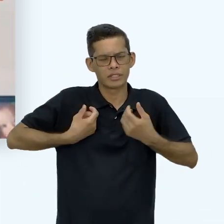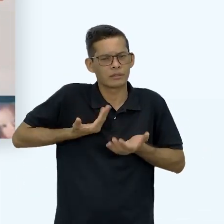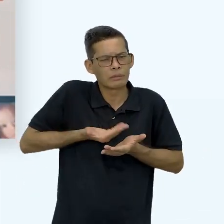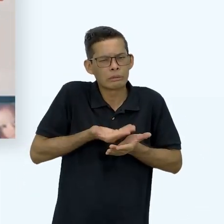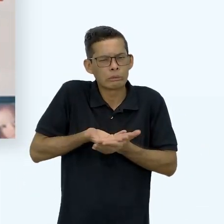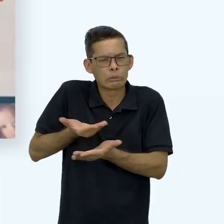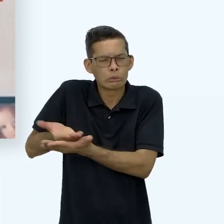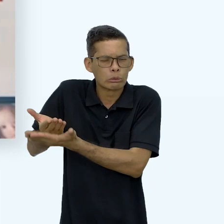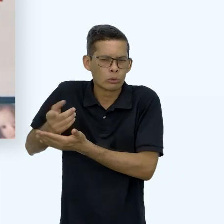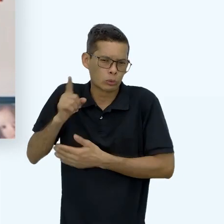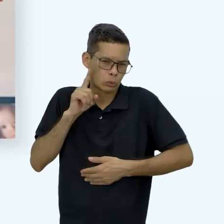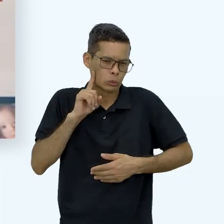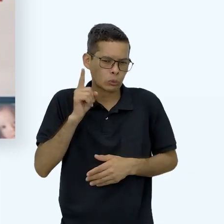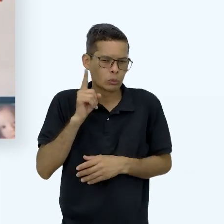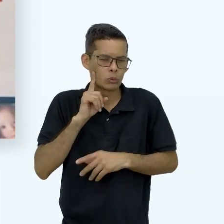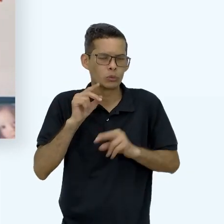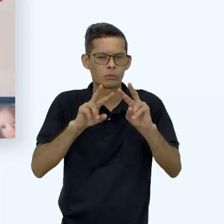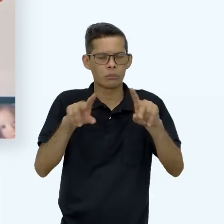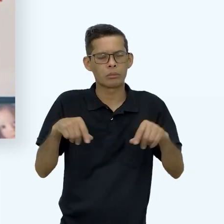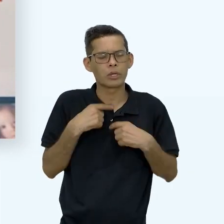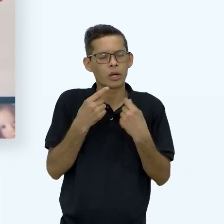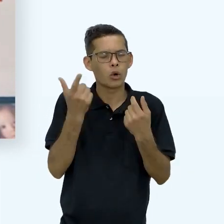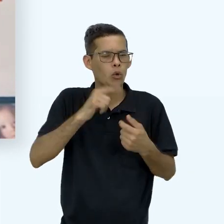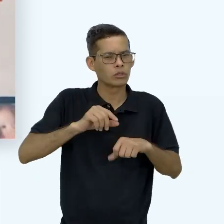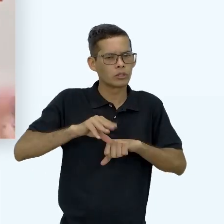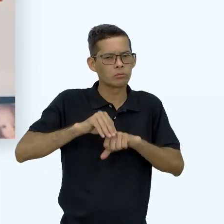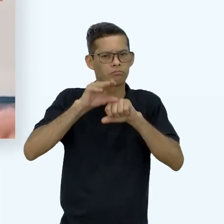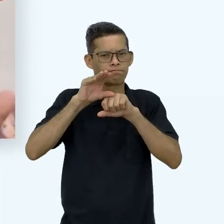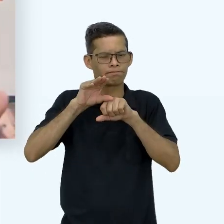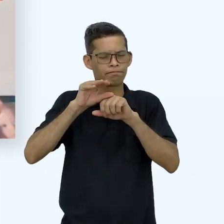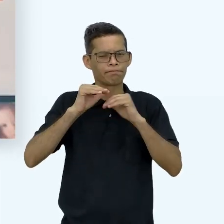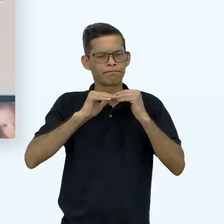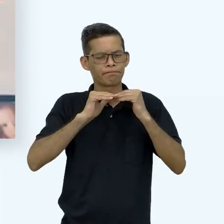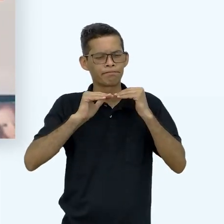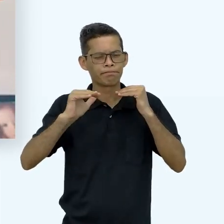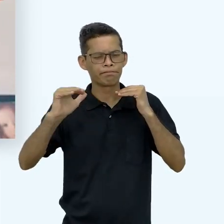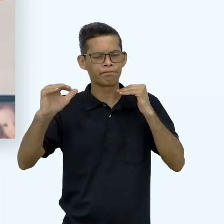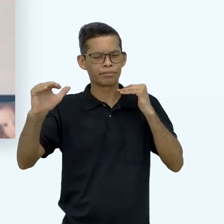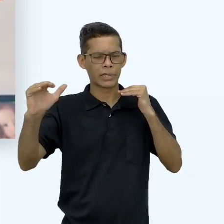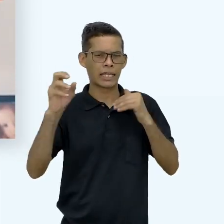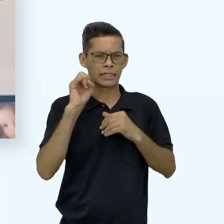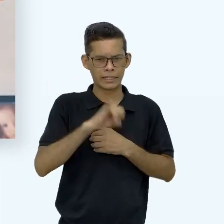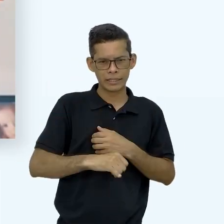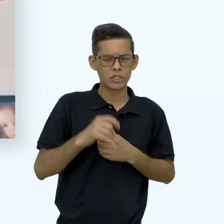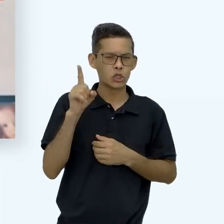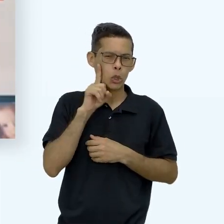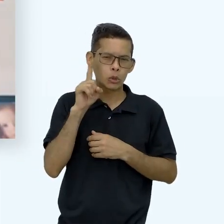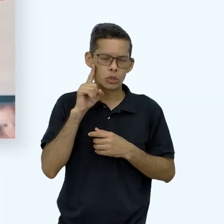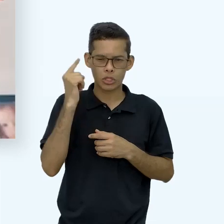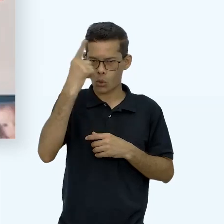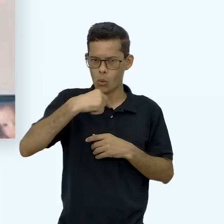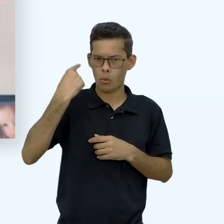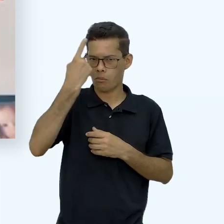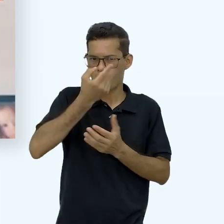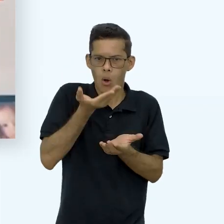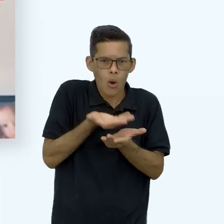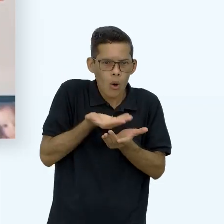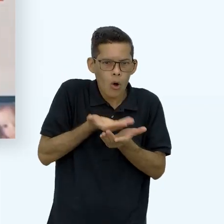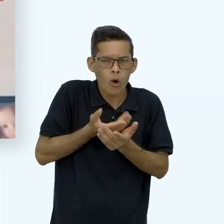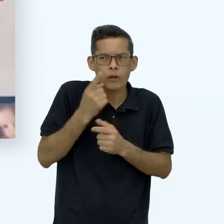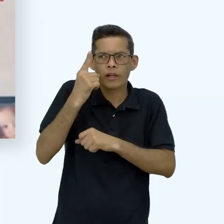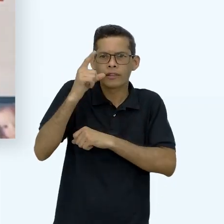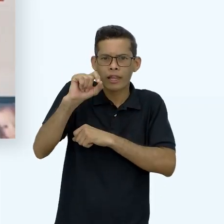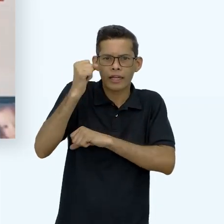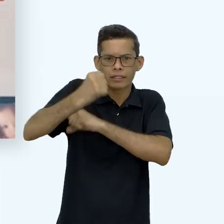conseguir manter o nível de conhecimento dele igual. Em outras palavras, se ele estudasse 1 hora por dia, 10 anos